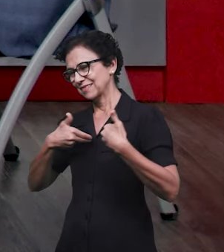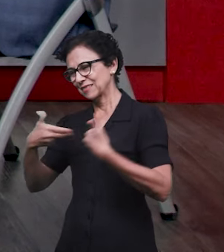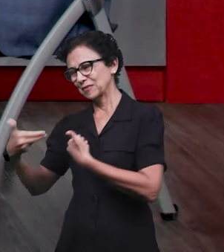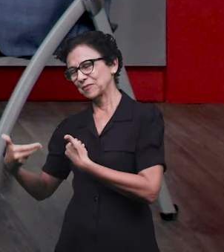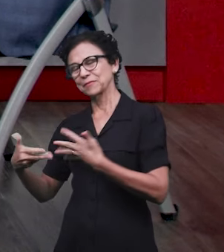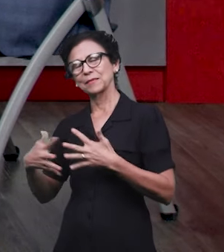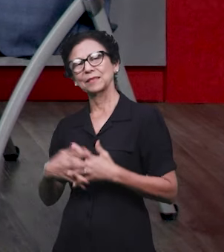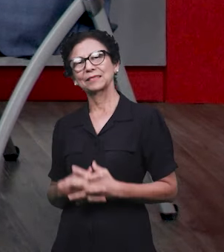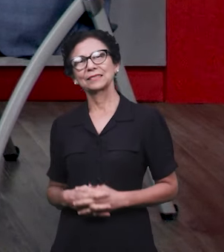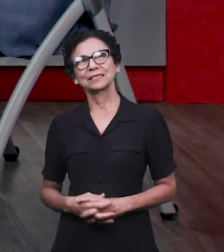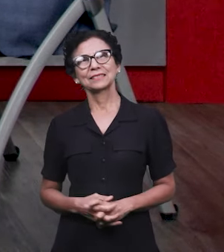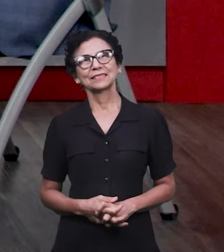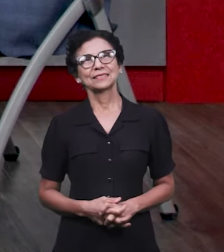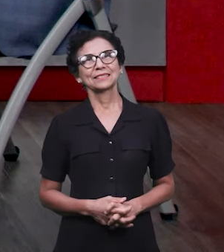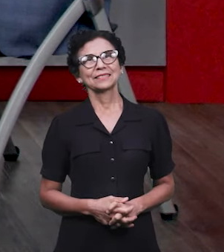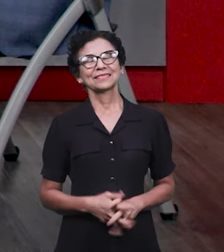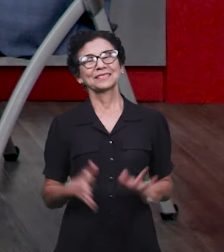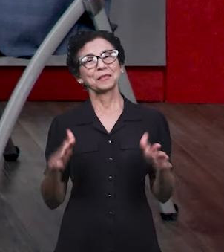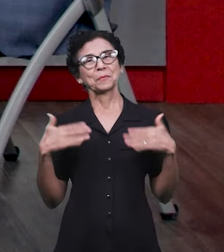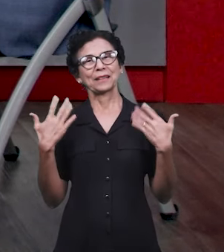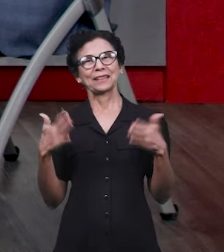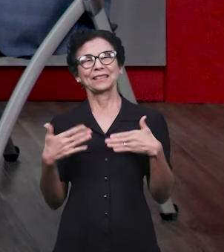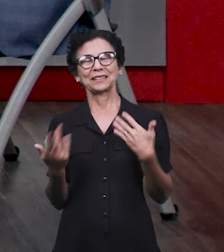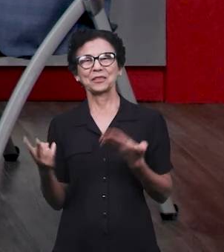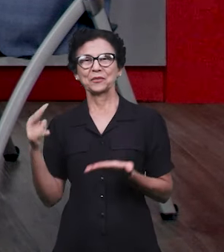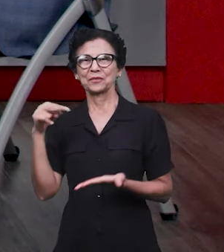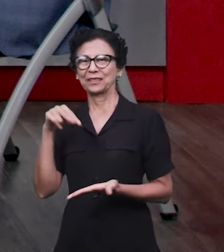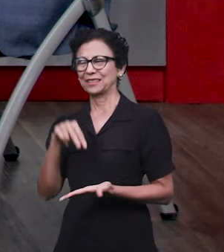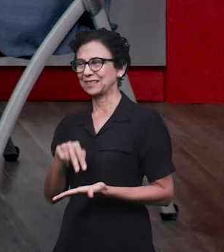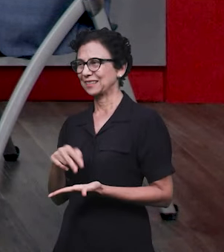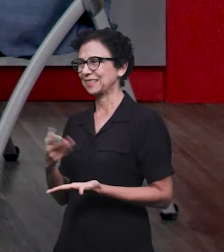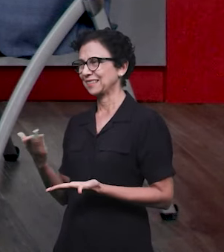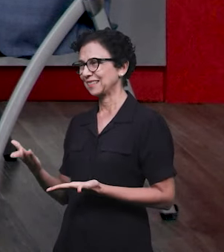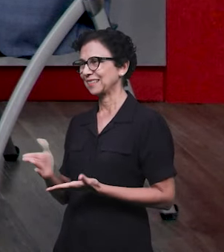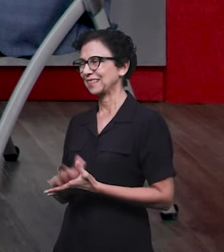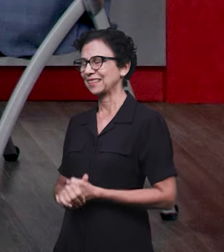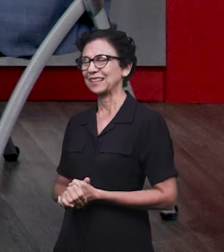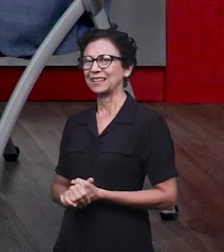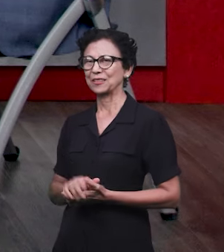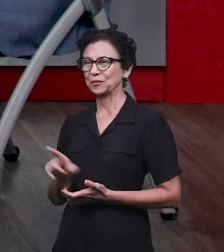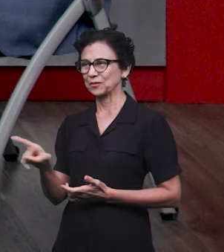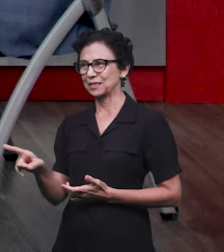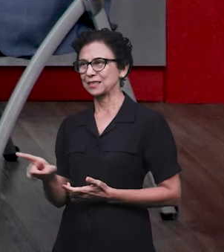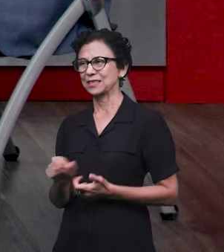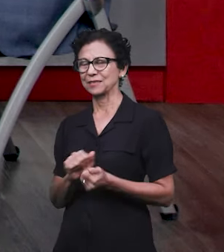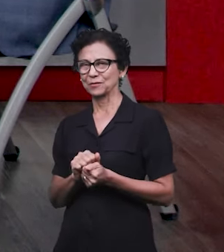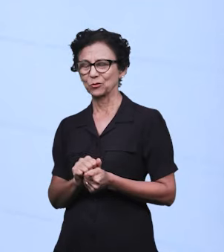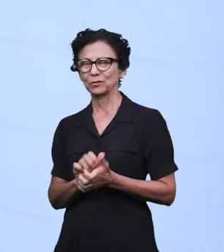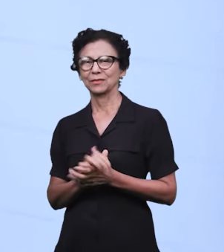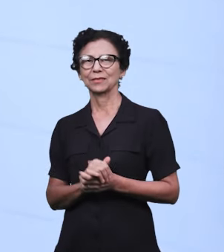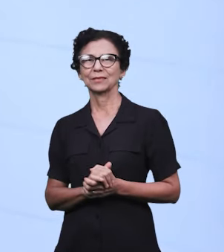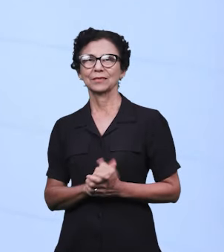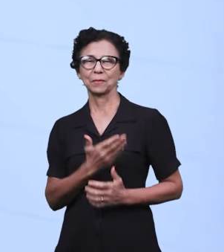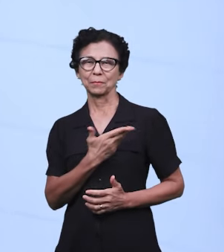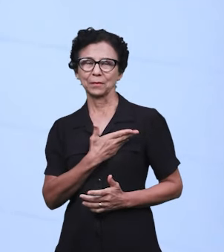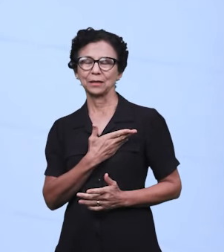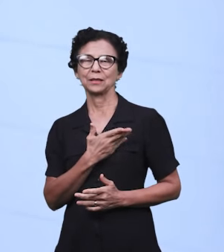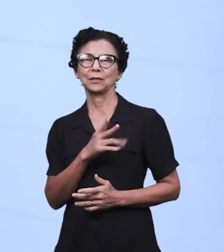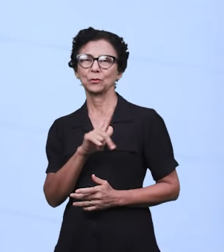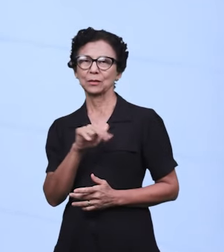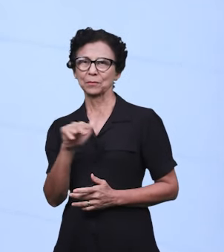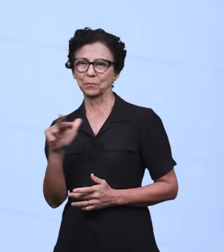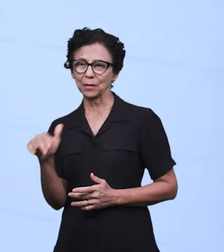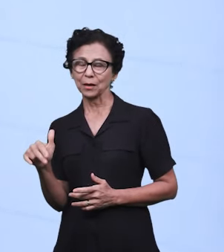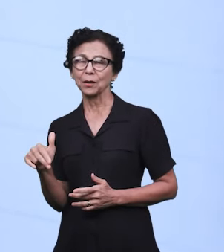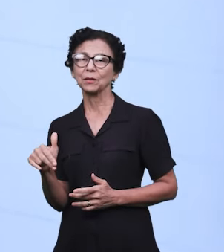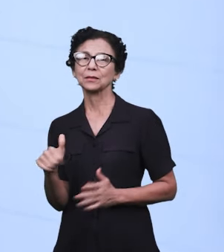convite e é sempre uma alegria estar aqui contigo, com os nossos irmãos e amigos que acompanham, né,